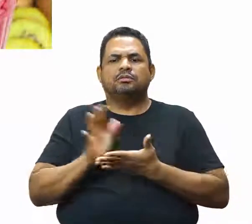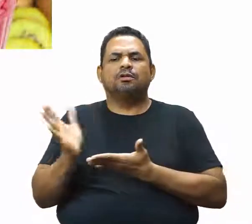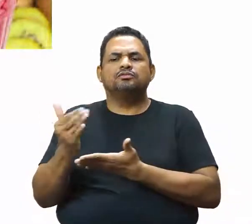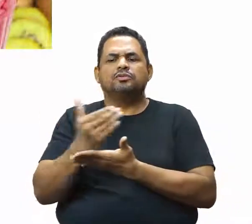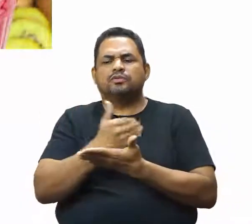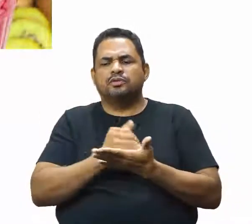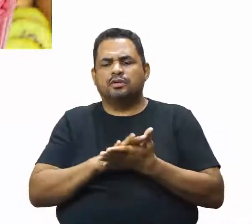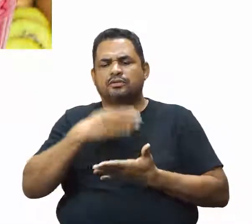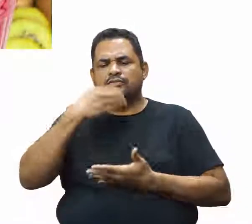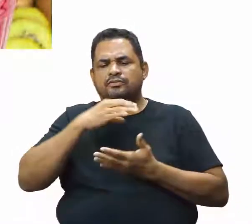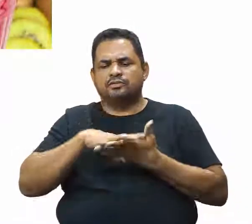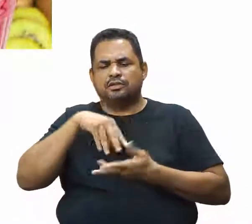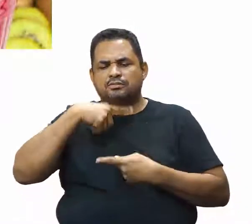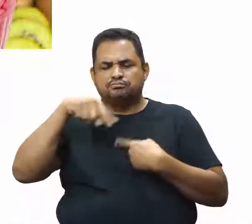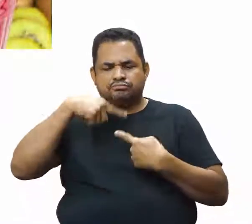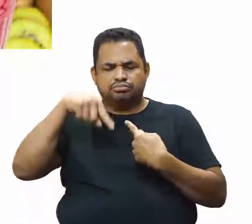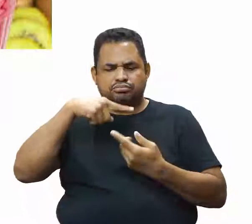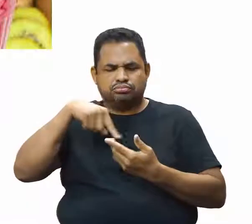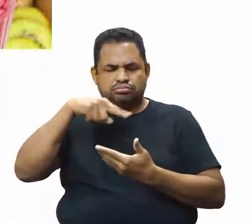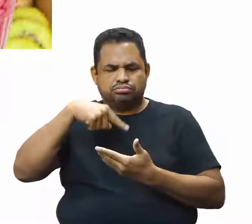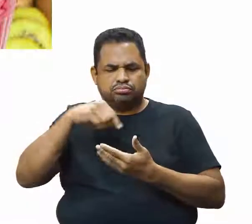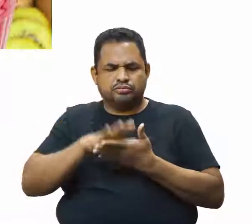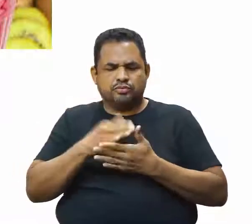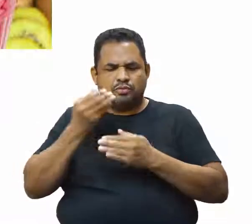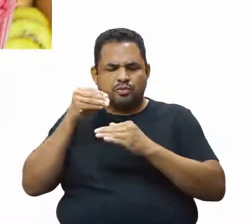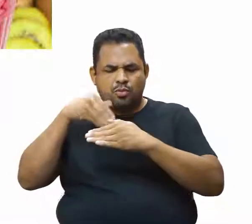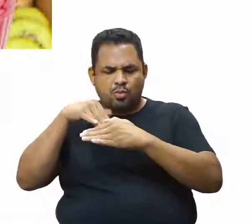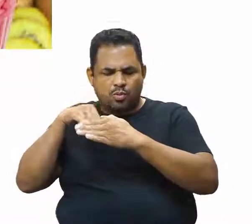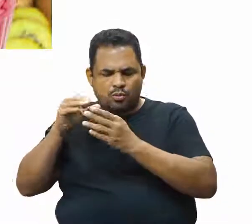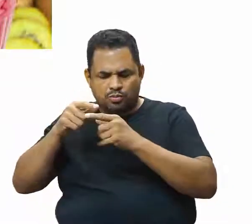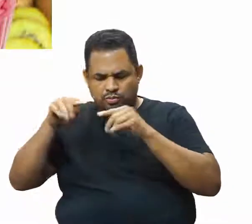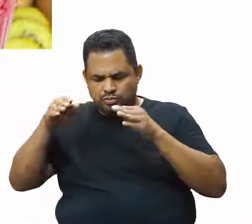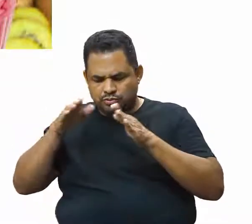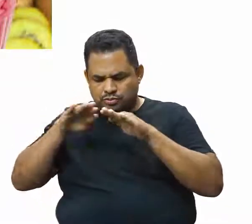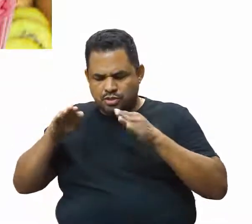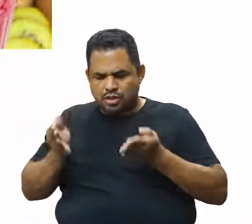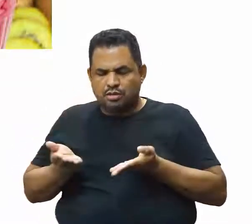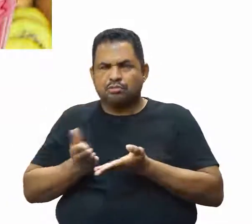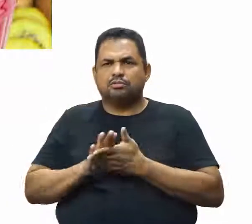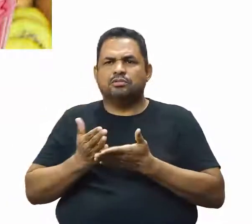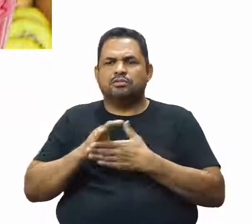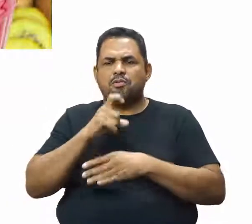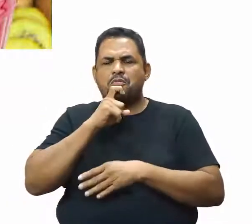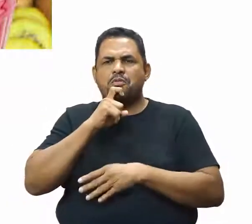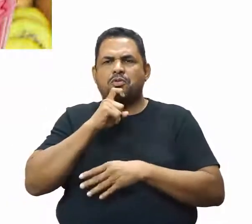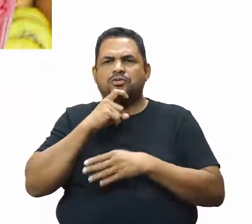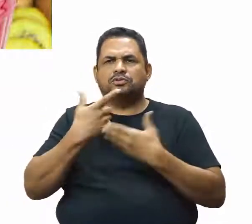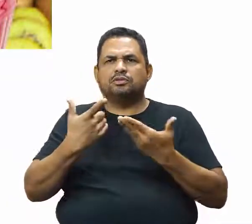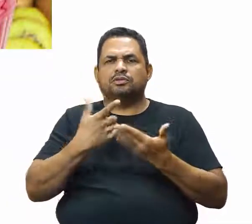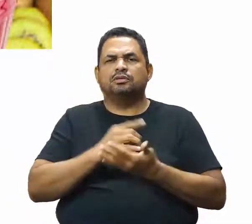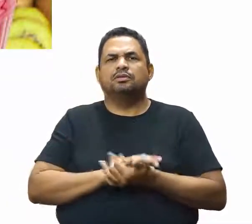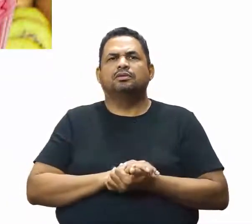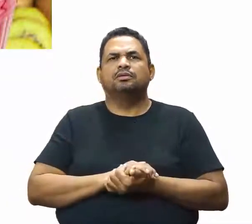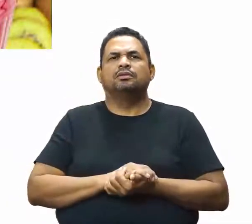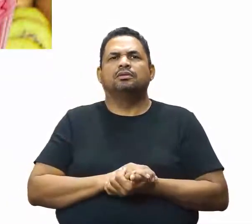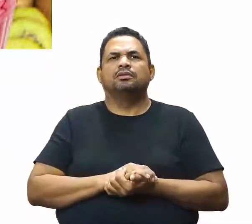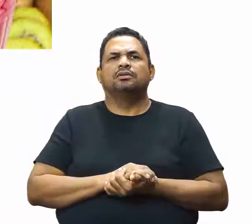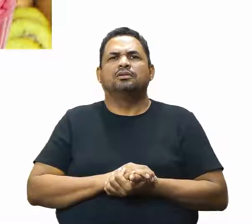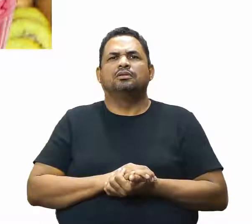o fruto, vou triturar, vou ensacar e vou congelar. Claro que esse processo de